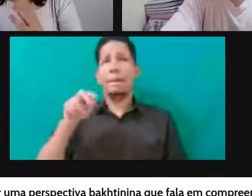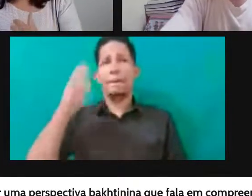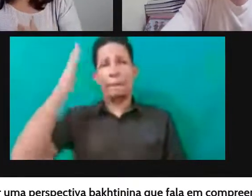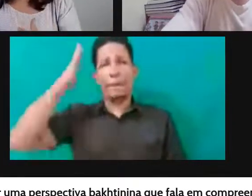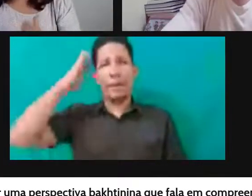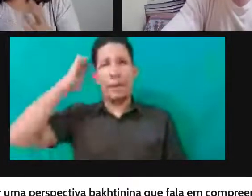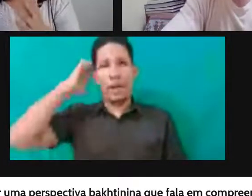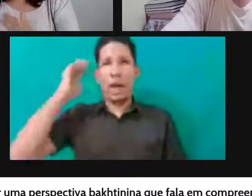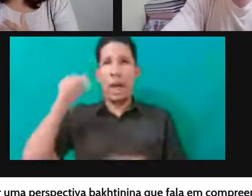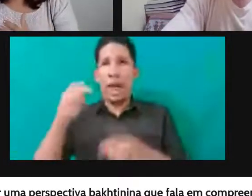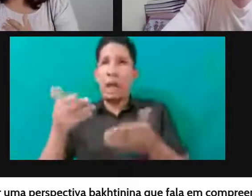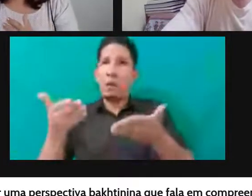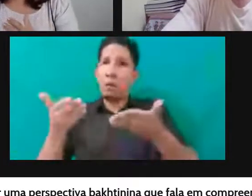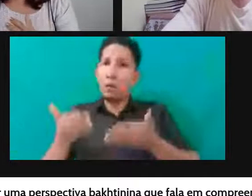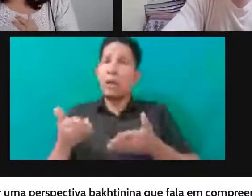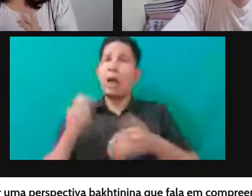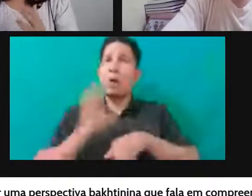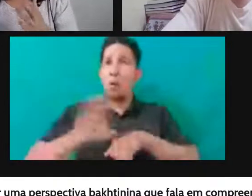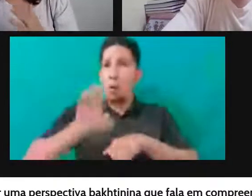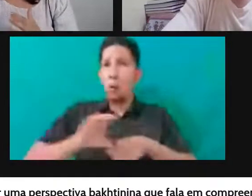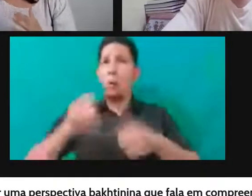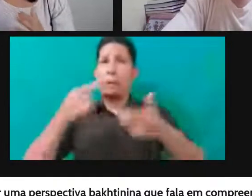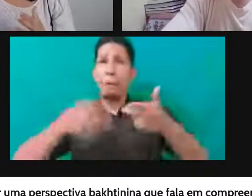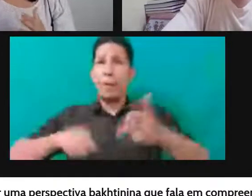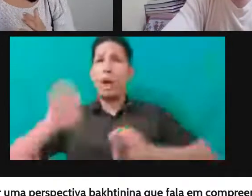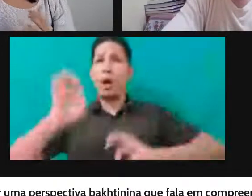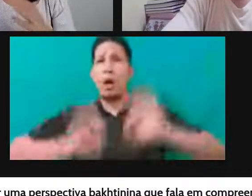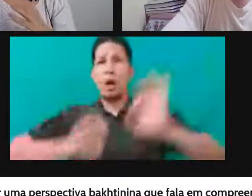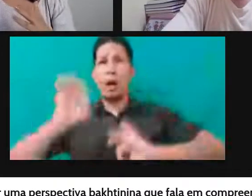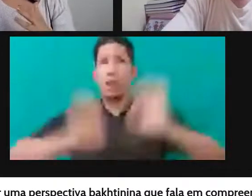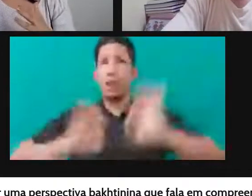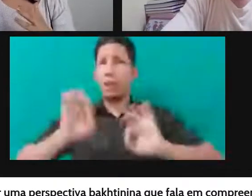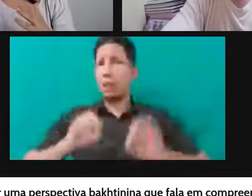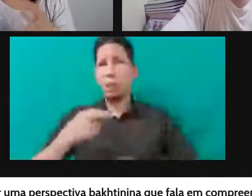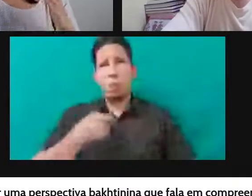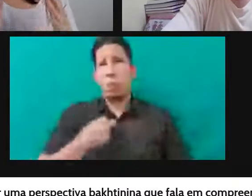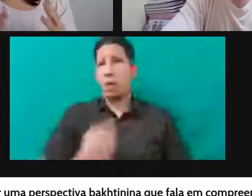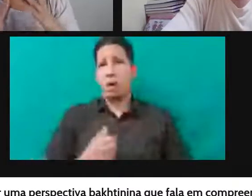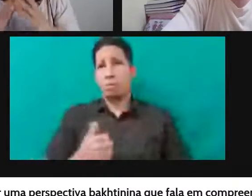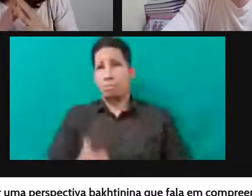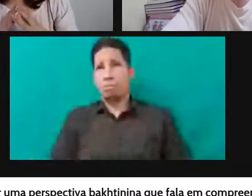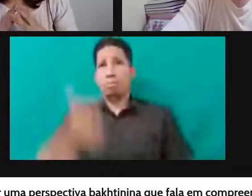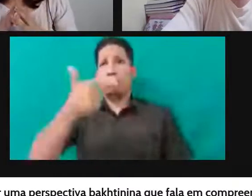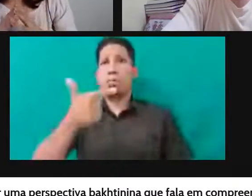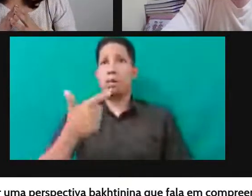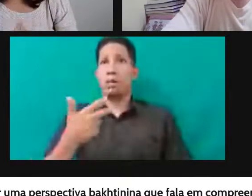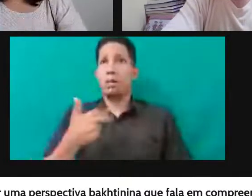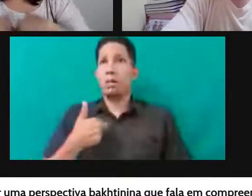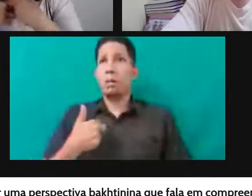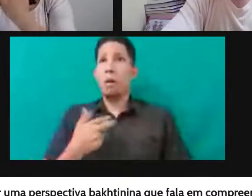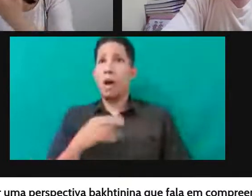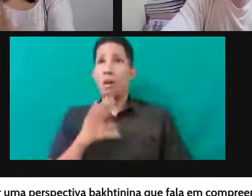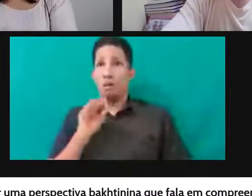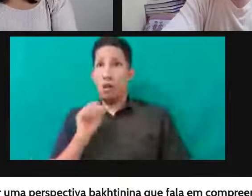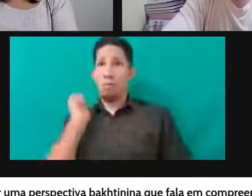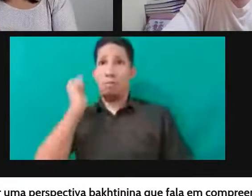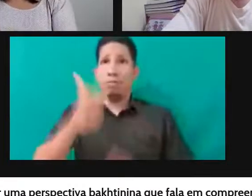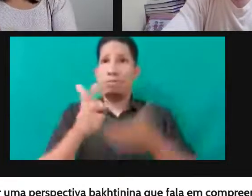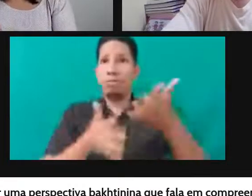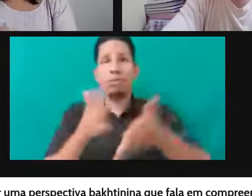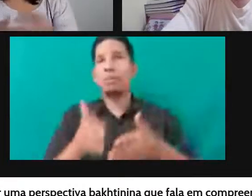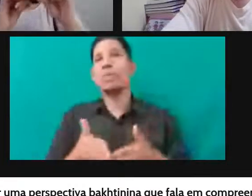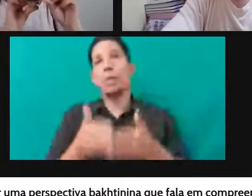do MEC, organizado pela universidade, não pode ser sobreposta. Então, eu pedi para que voltasse